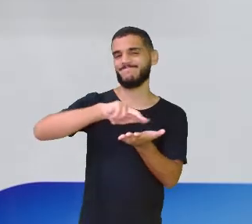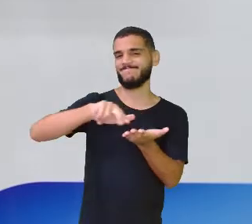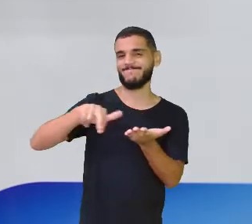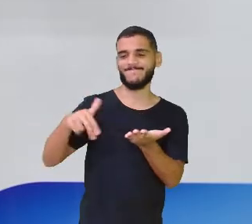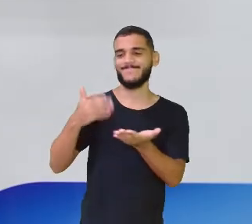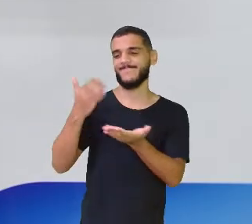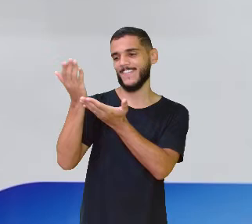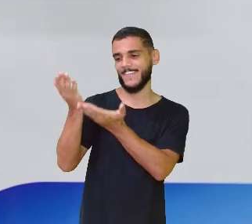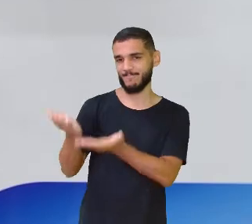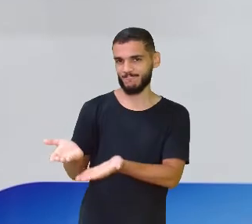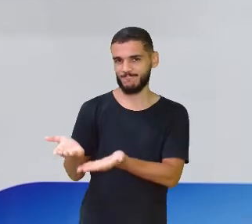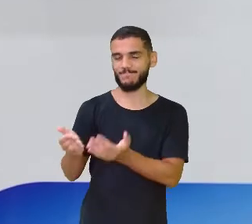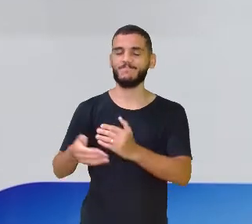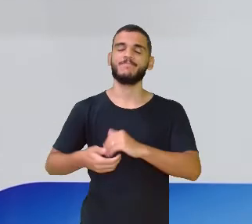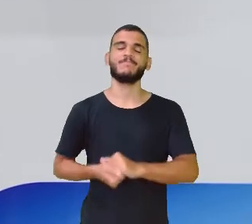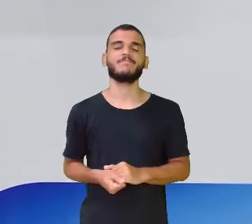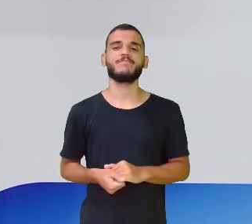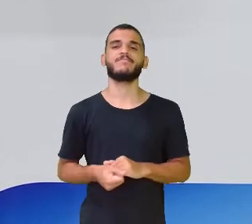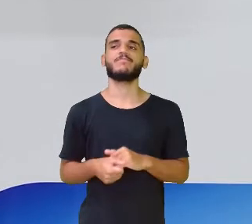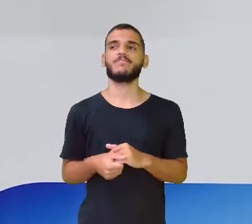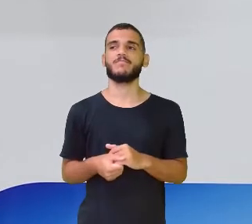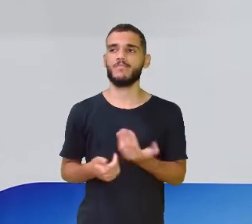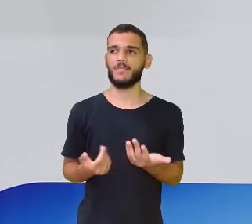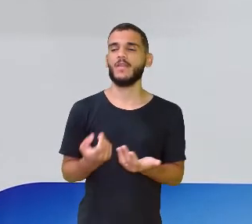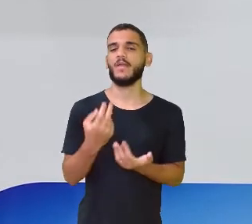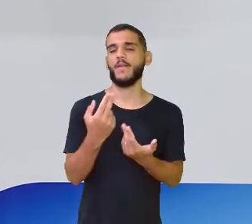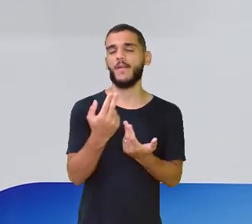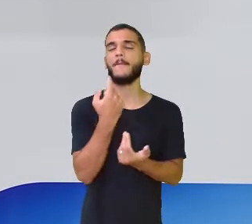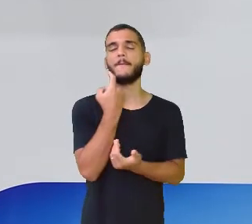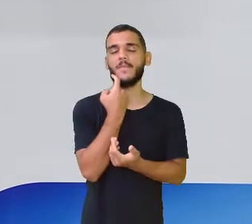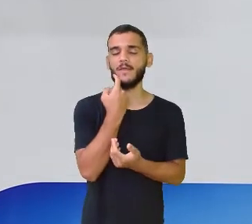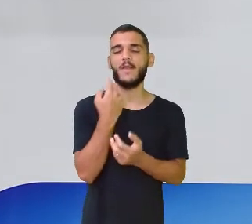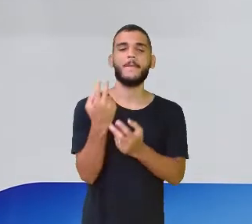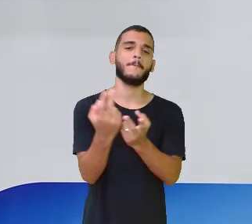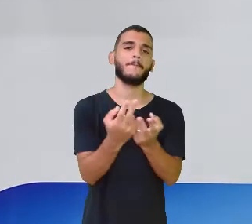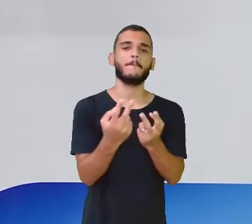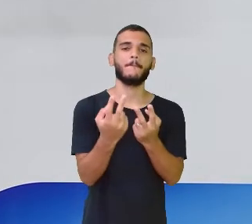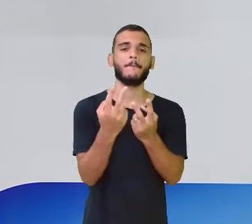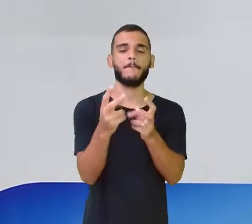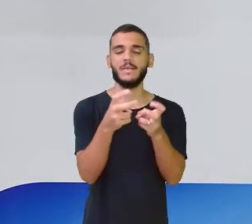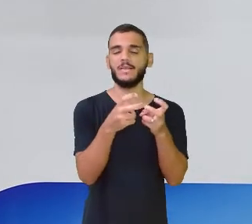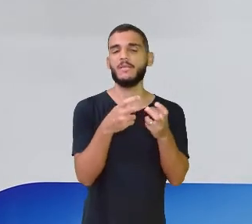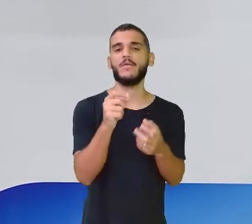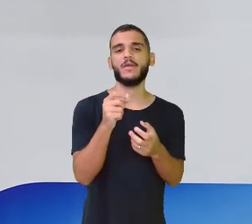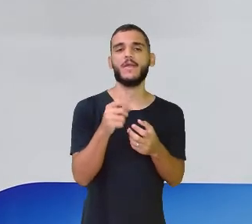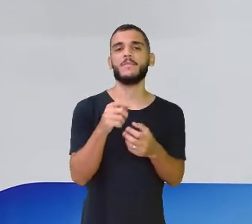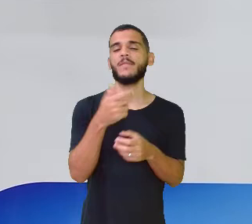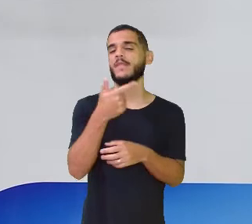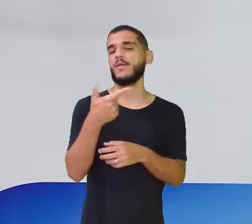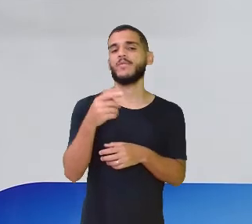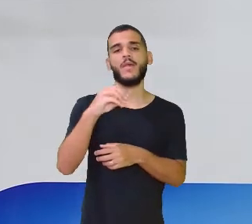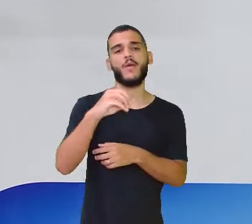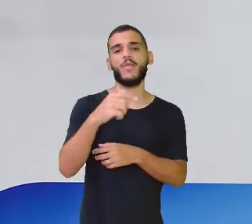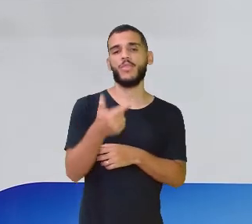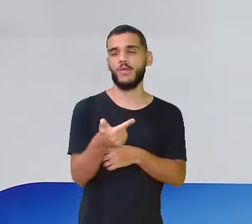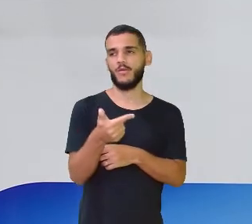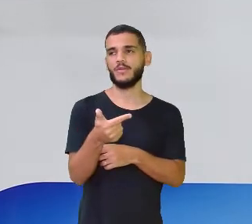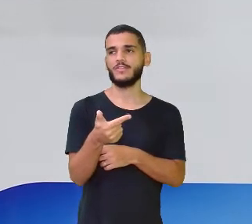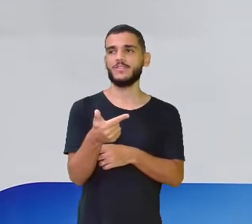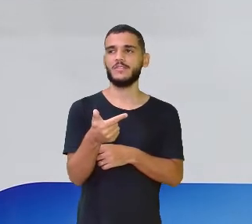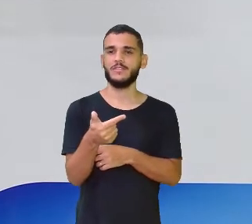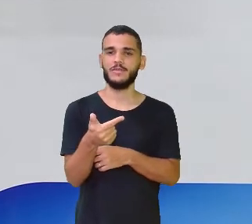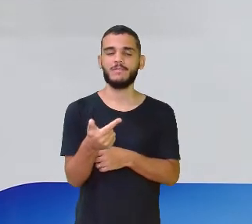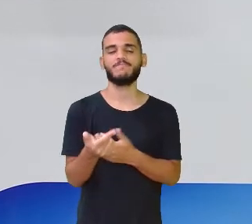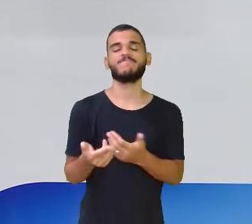de muitos organismos vivos, como os peixes. A gente percebe bastante. Tá com falta de oxigênio na água e a gente vê, professora